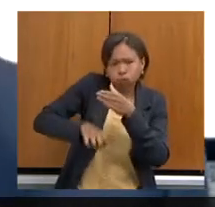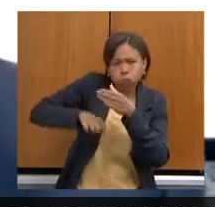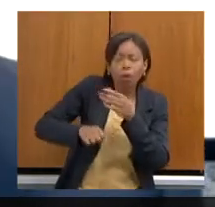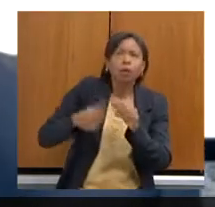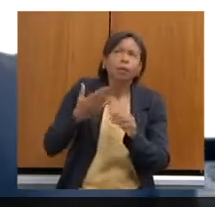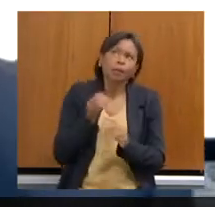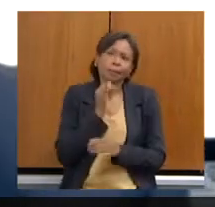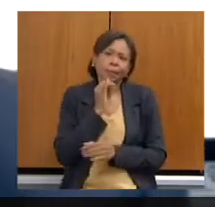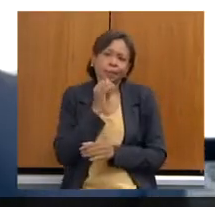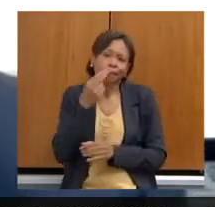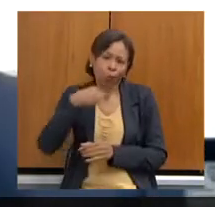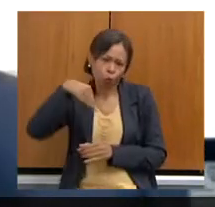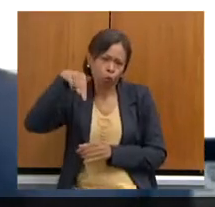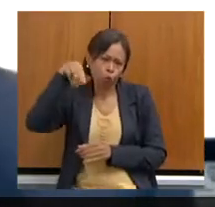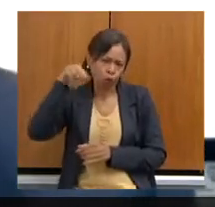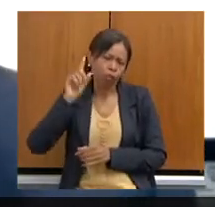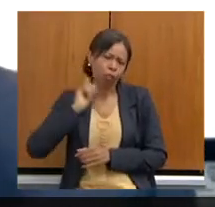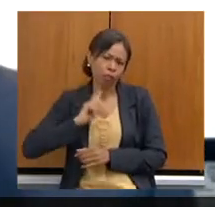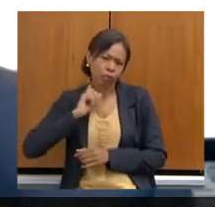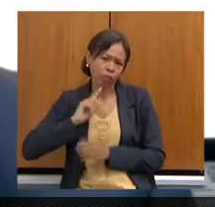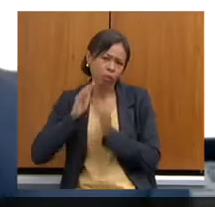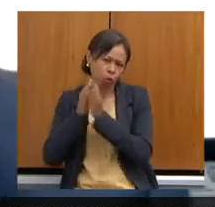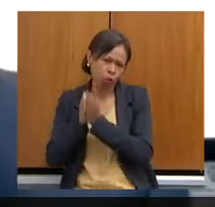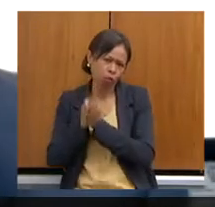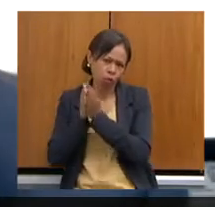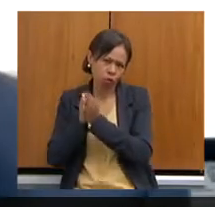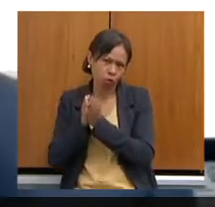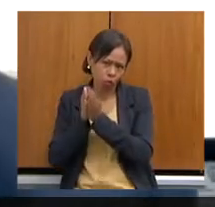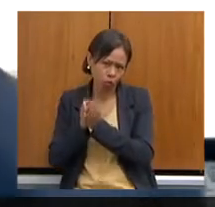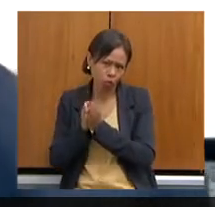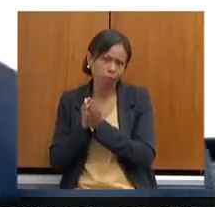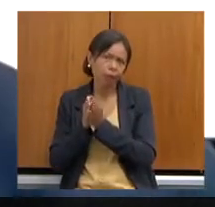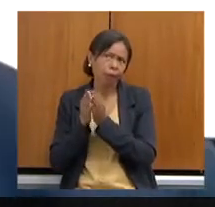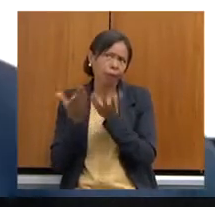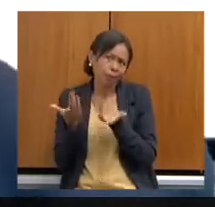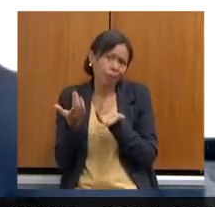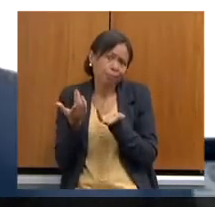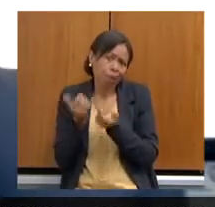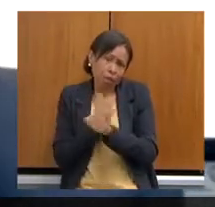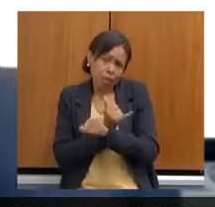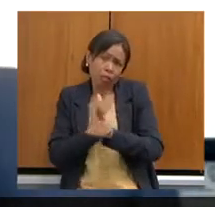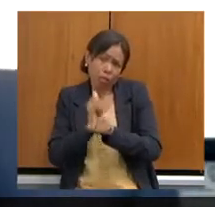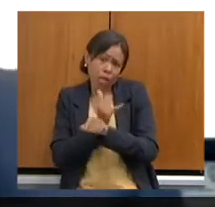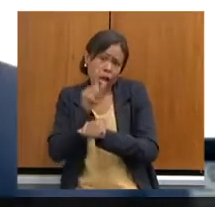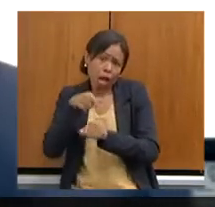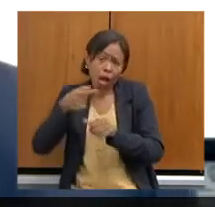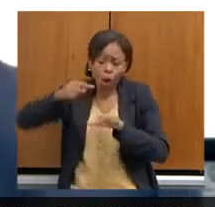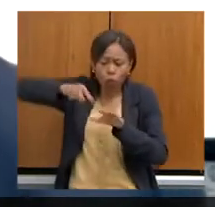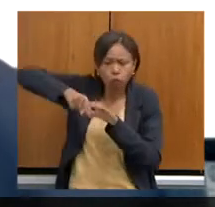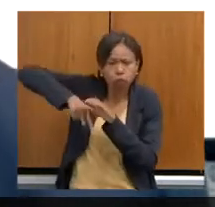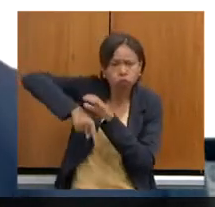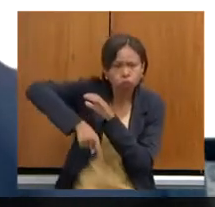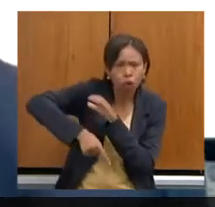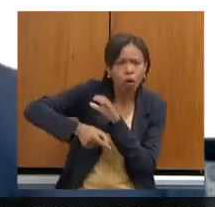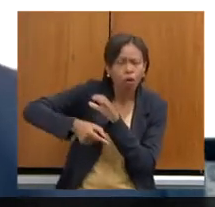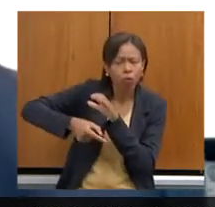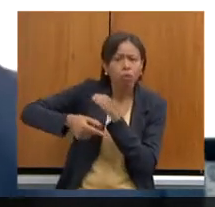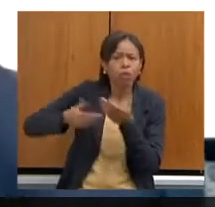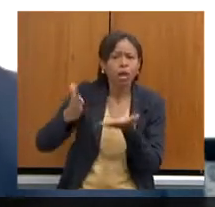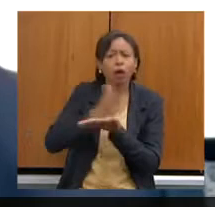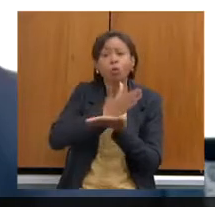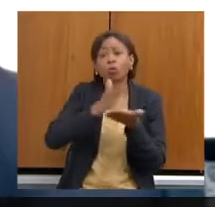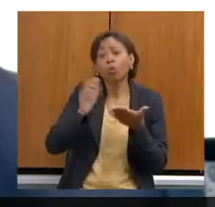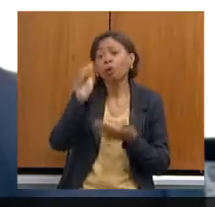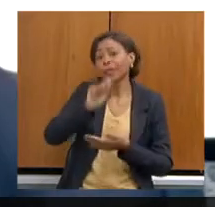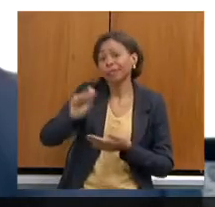do norte de Minas por exemplo barra de opções pela escassez de água muito grande uma das alternativas propostas se você 15 anos algumas vezes as associações